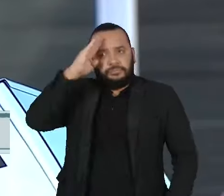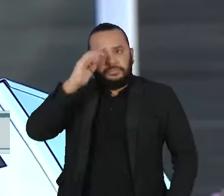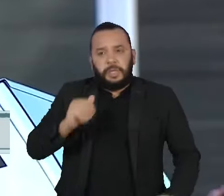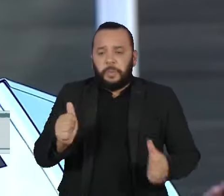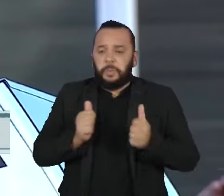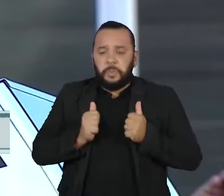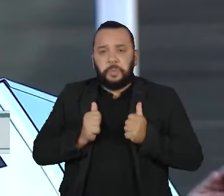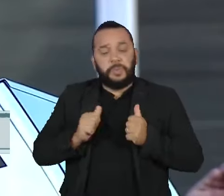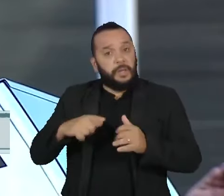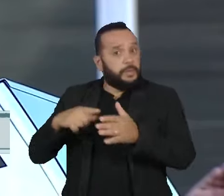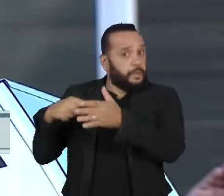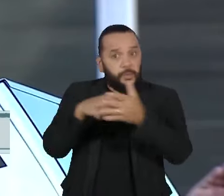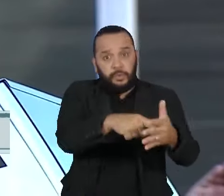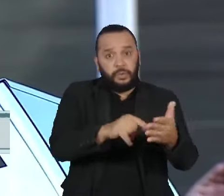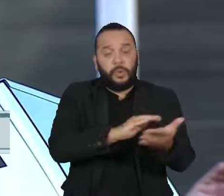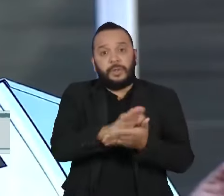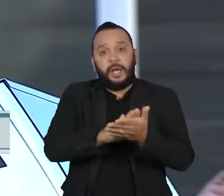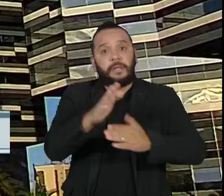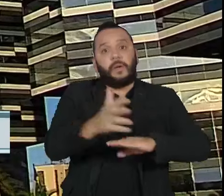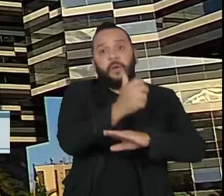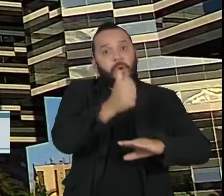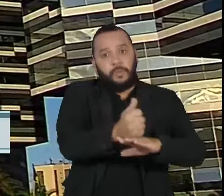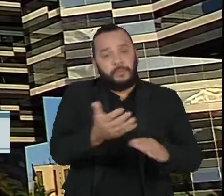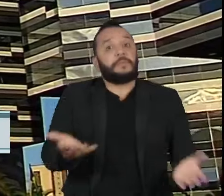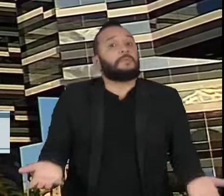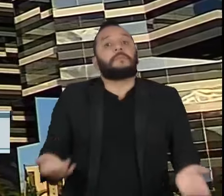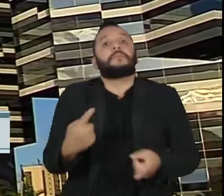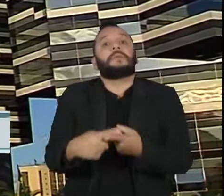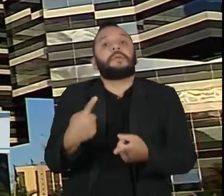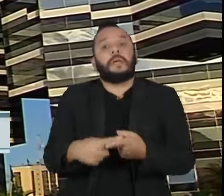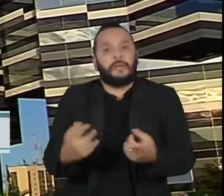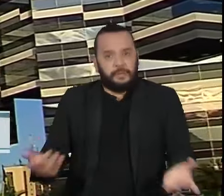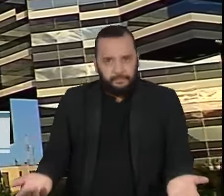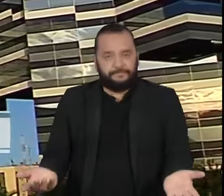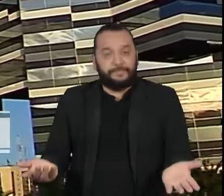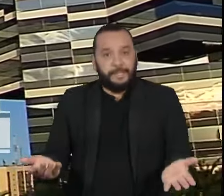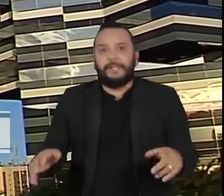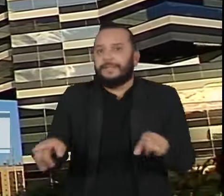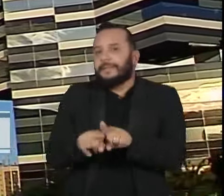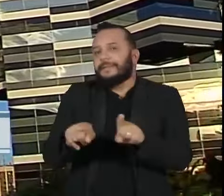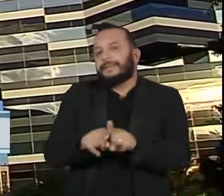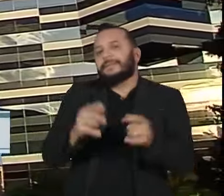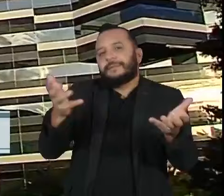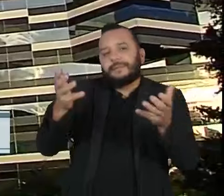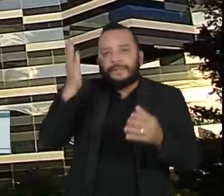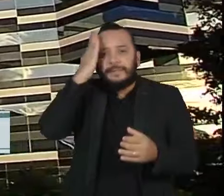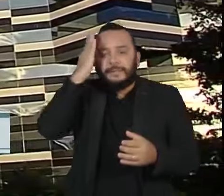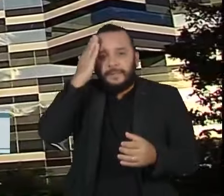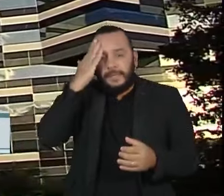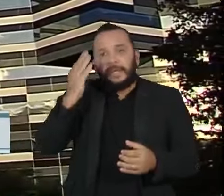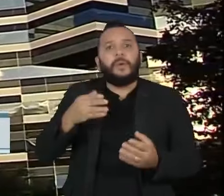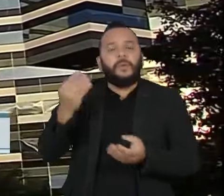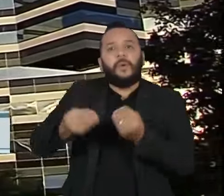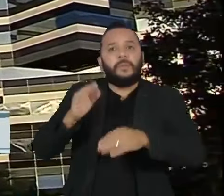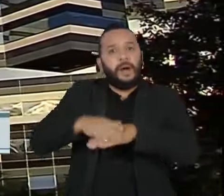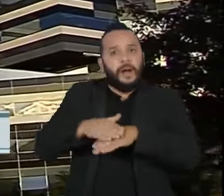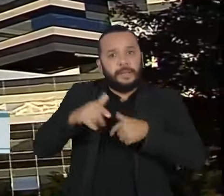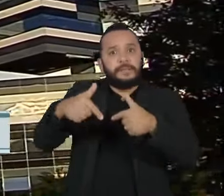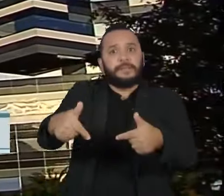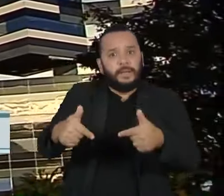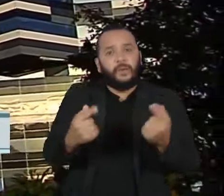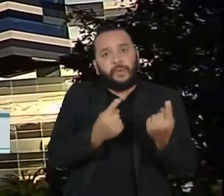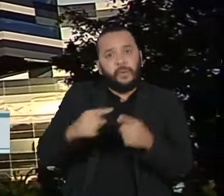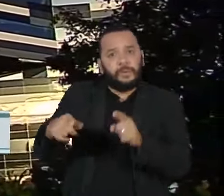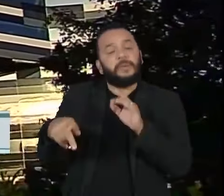não denunciar a conspiração em curso. Os agentes querem saber sobre ímpetos antidemocráticos dentro da